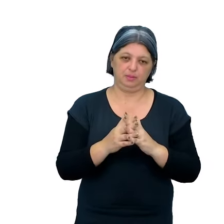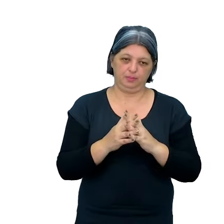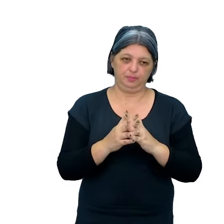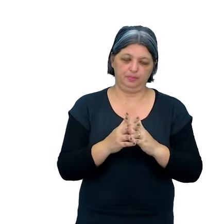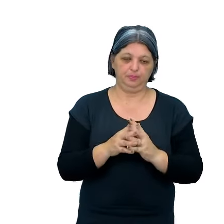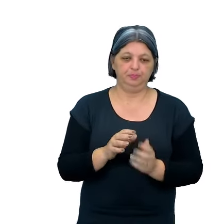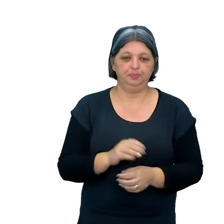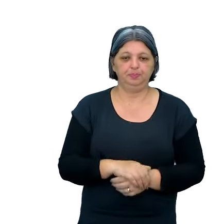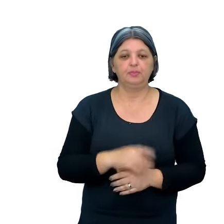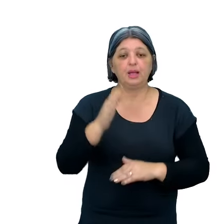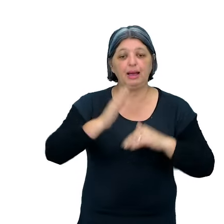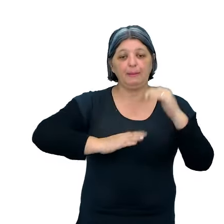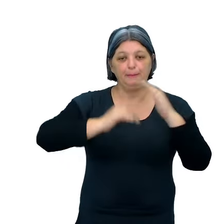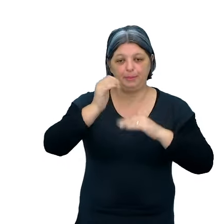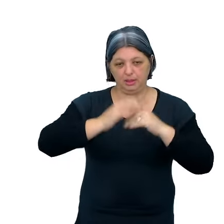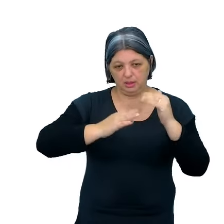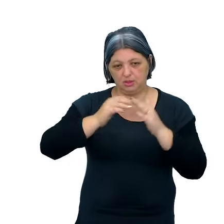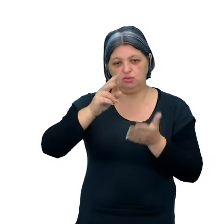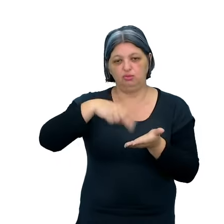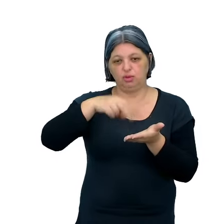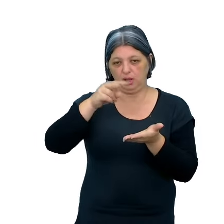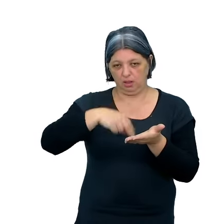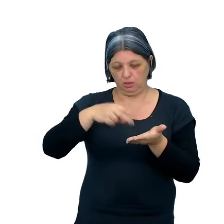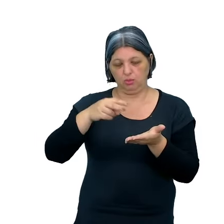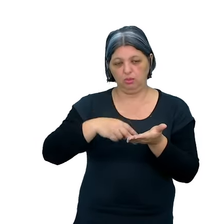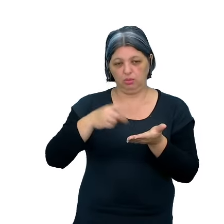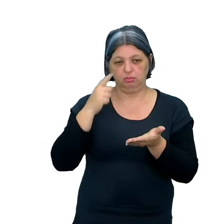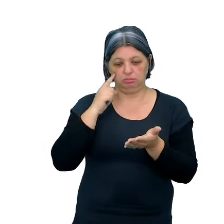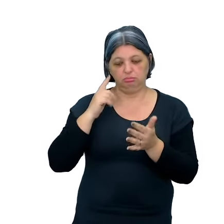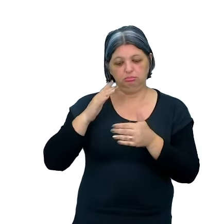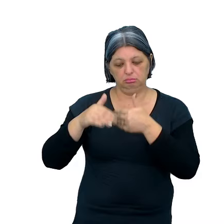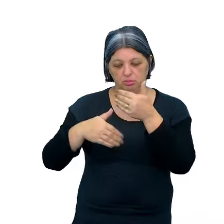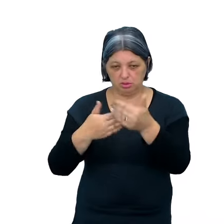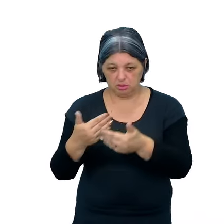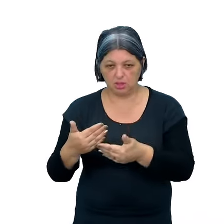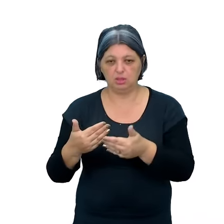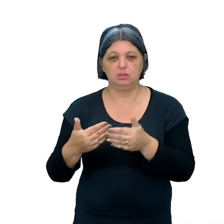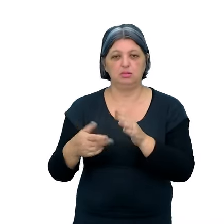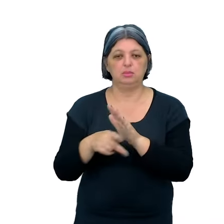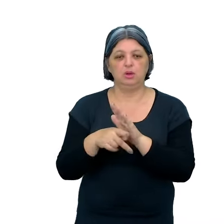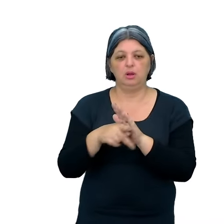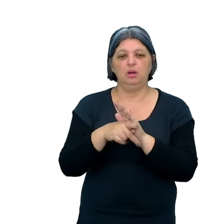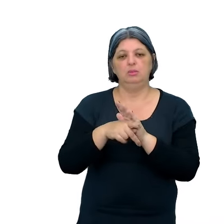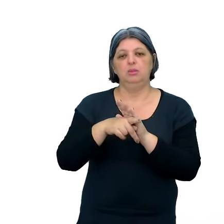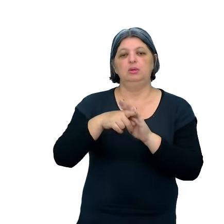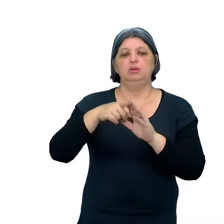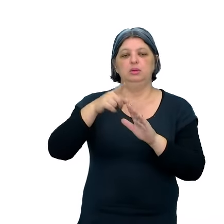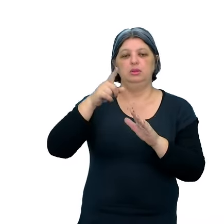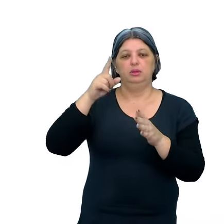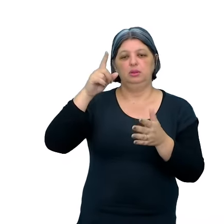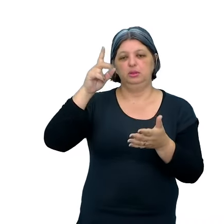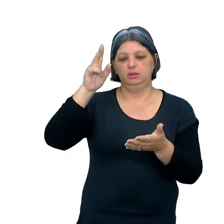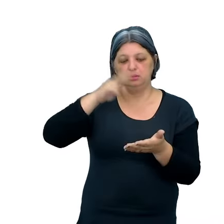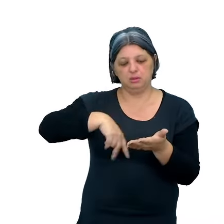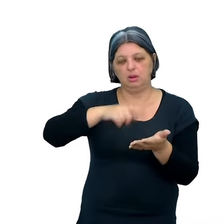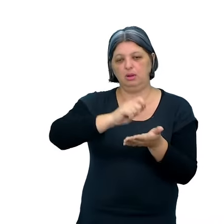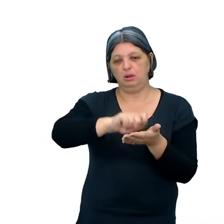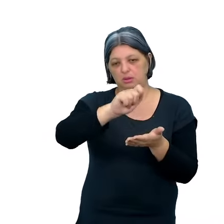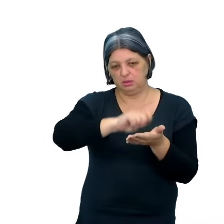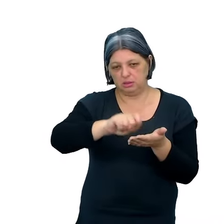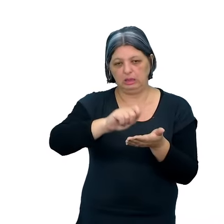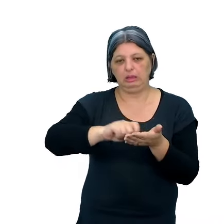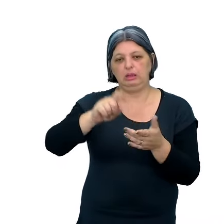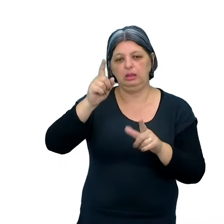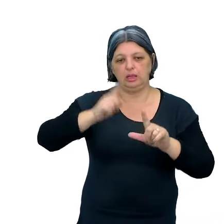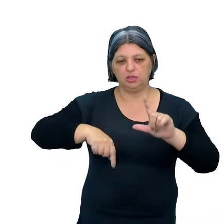As práticas de leitura dão continuidade ao processo de letramento, né? E o contato dos estudantes com gêneros textuais